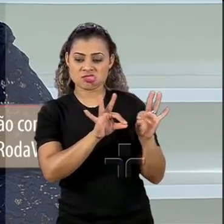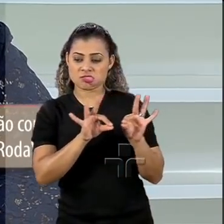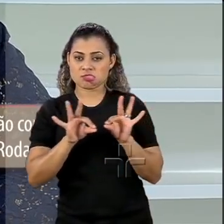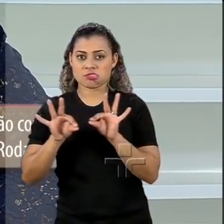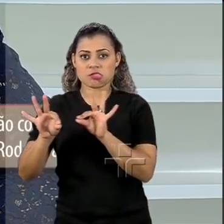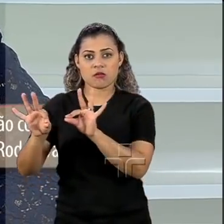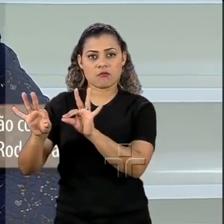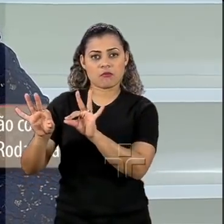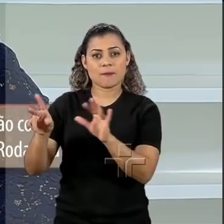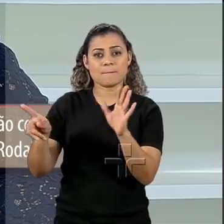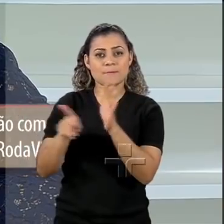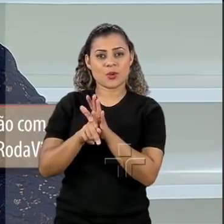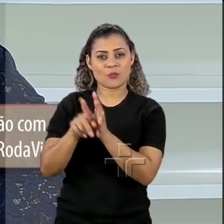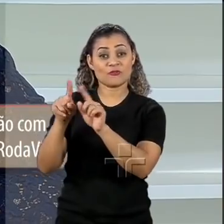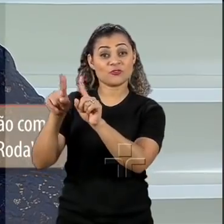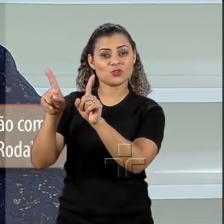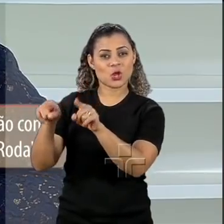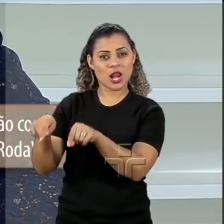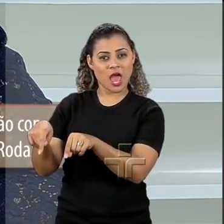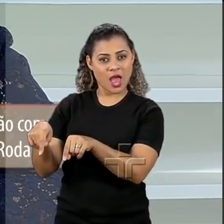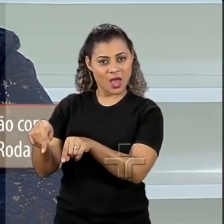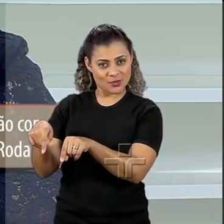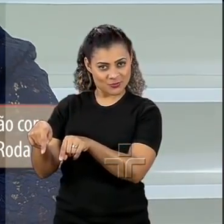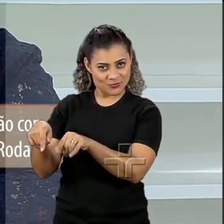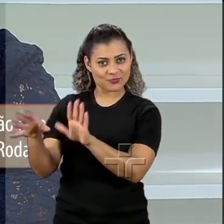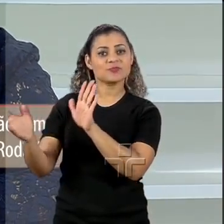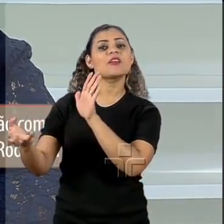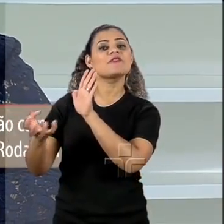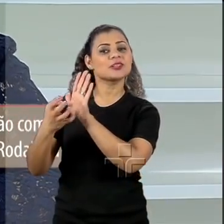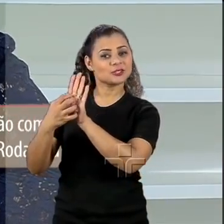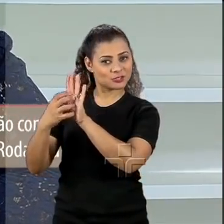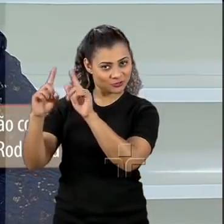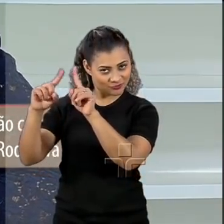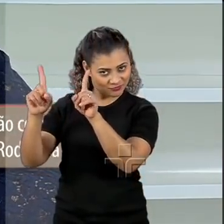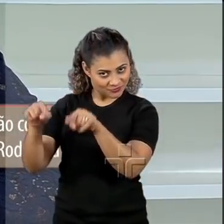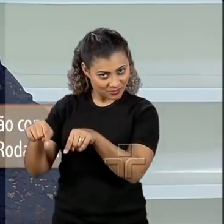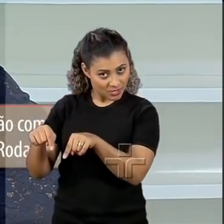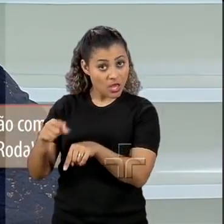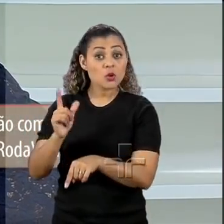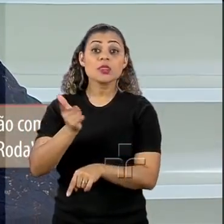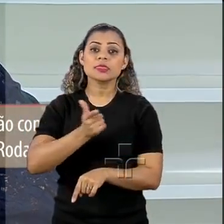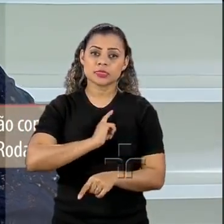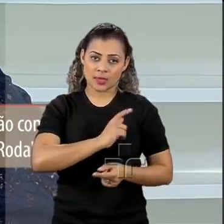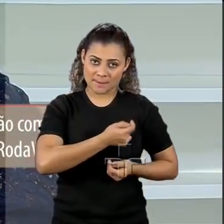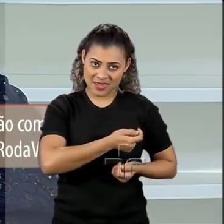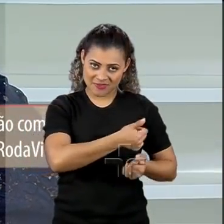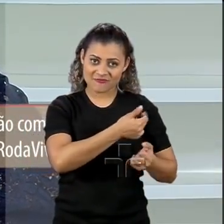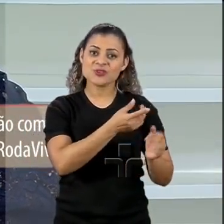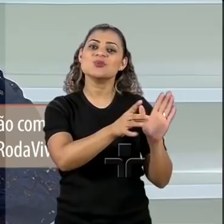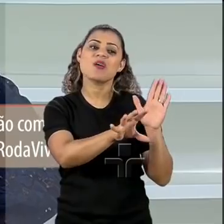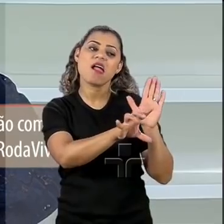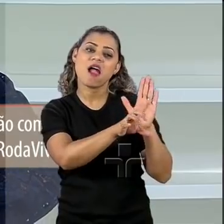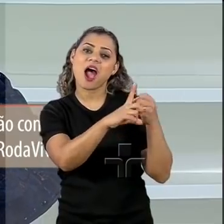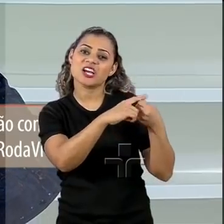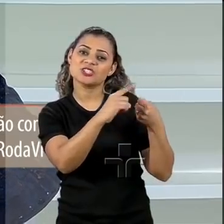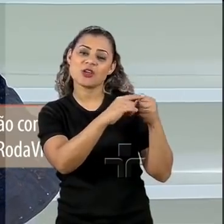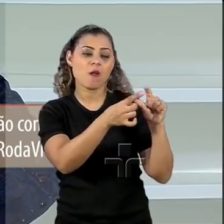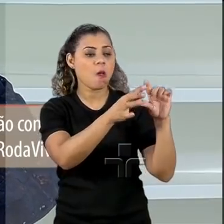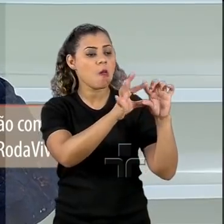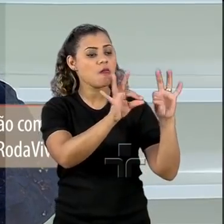do Estatuto do Funcionário Público, que este sim tem a previsão de estar